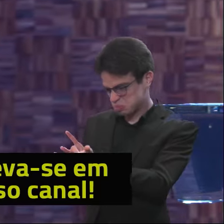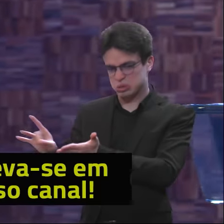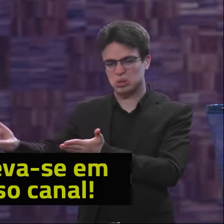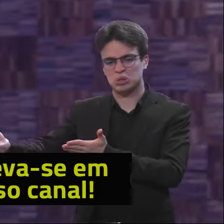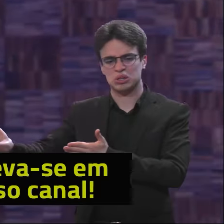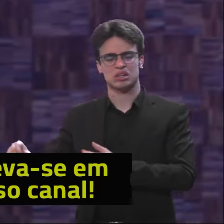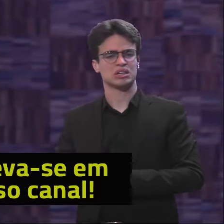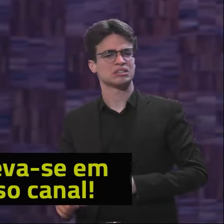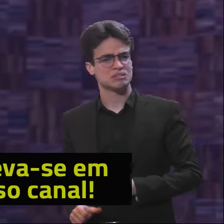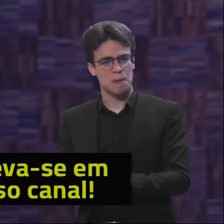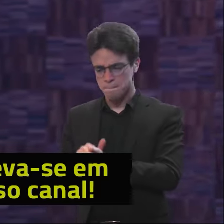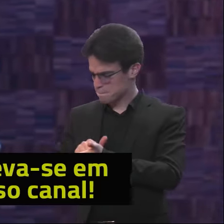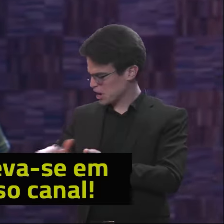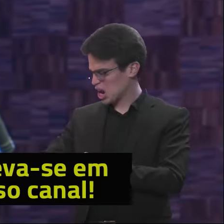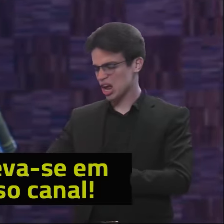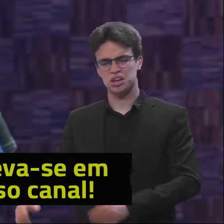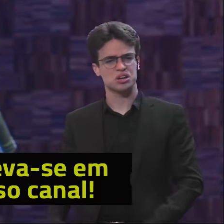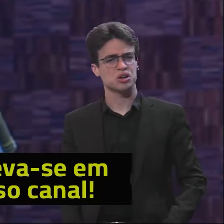serão